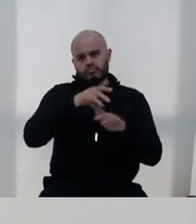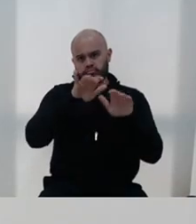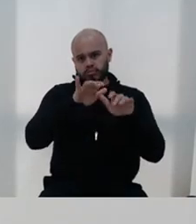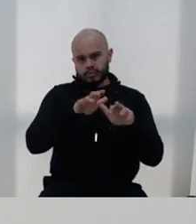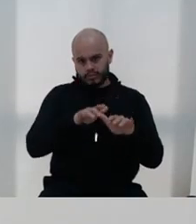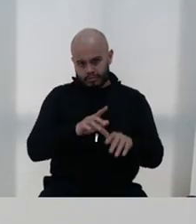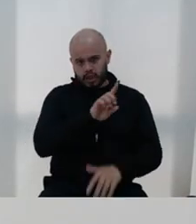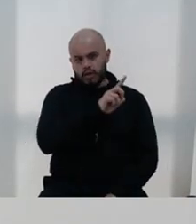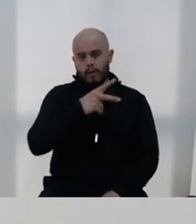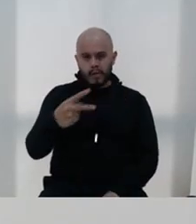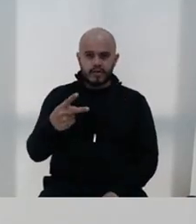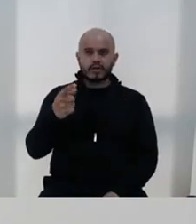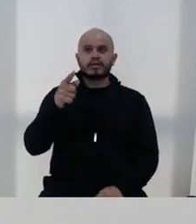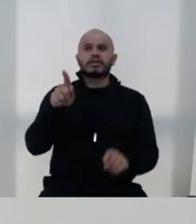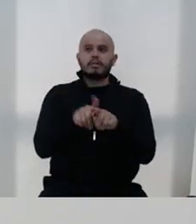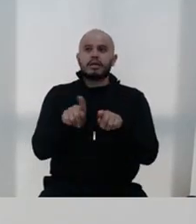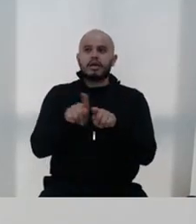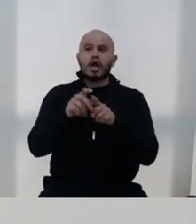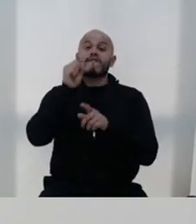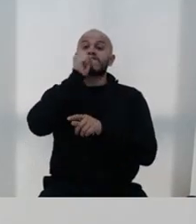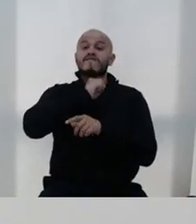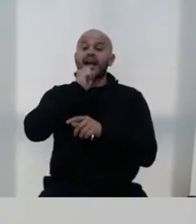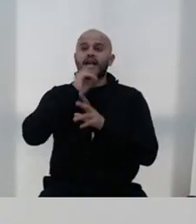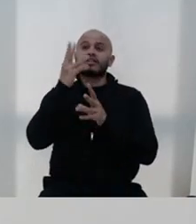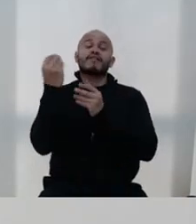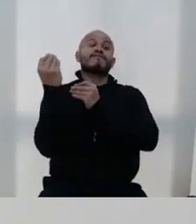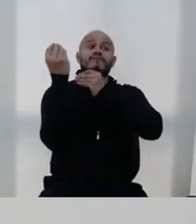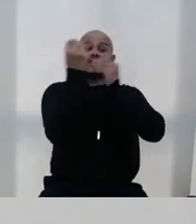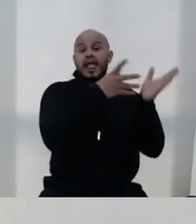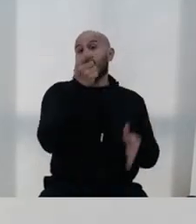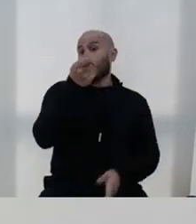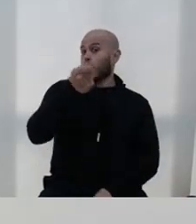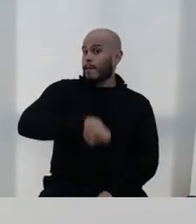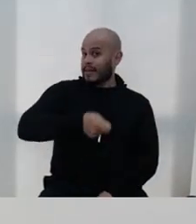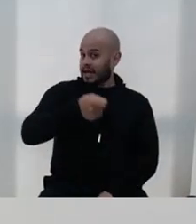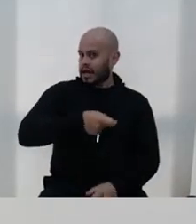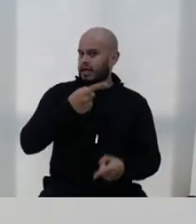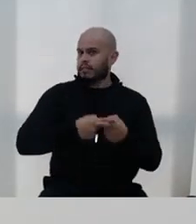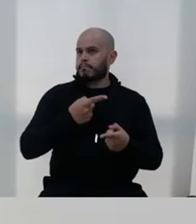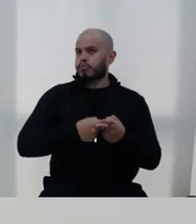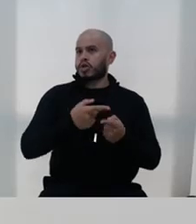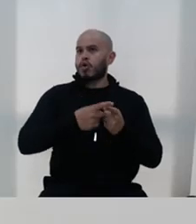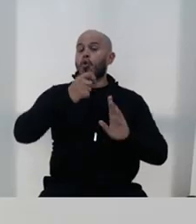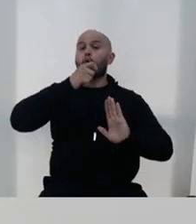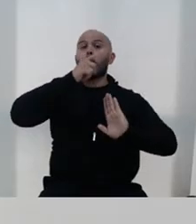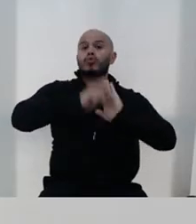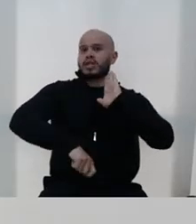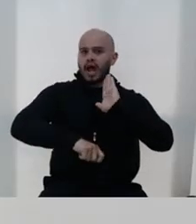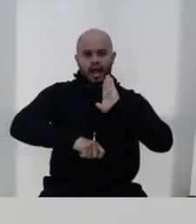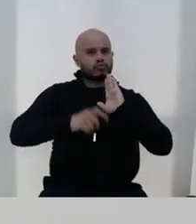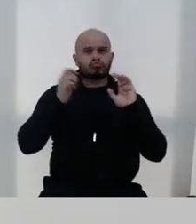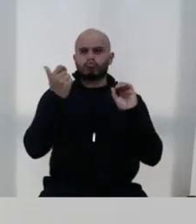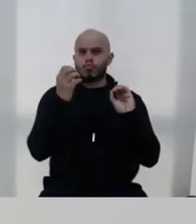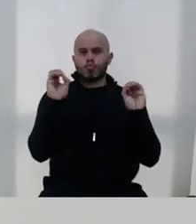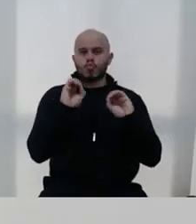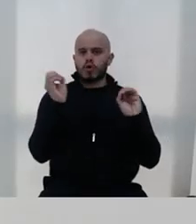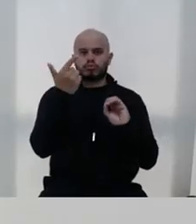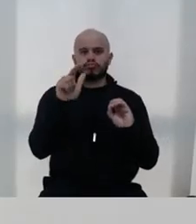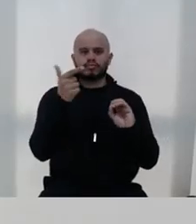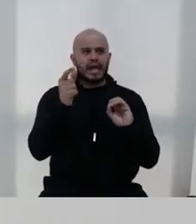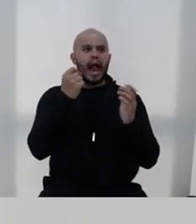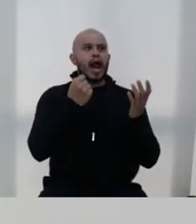Paulo. A nossa devolução dos equipamentos antigos, ela é obrigatória, já que o nosso contrato ele não prevê a compra desses equipamentos, né? Nós não